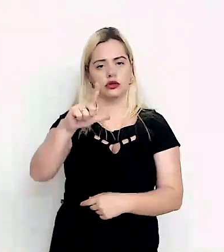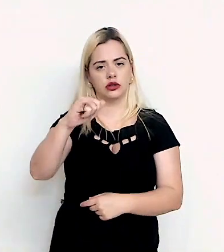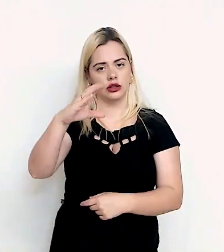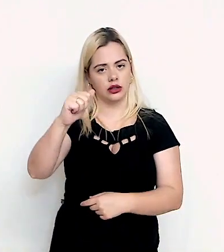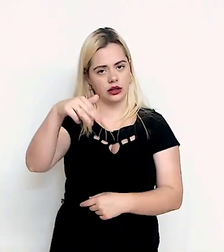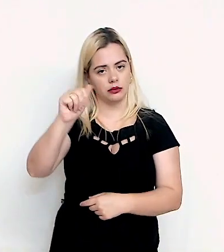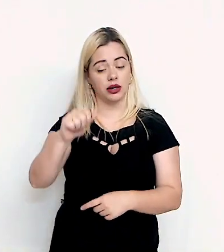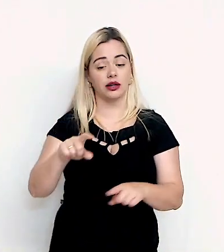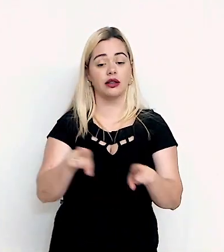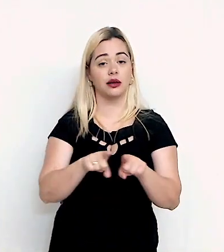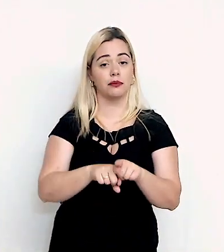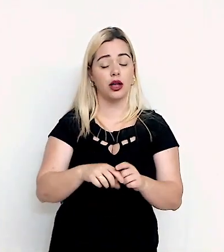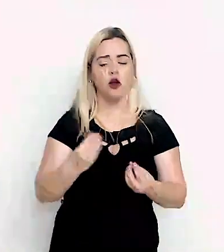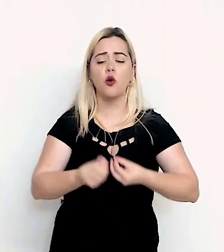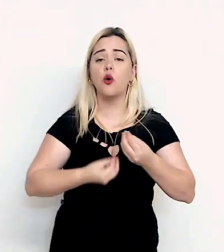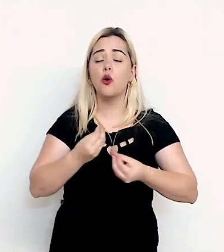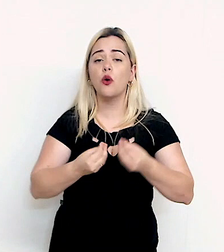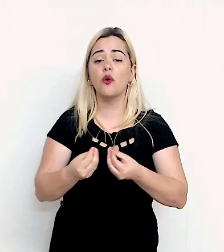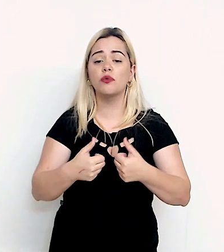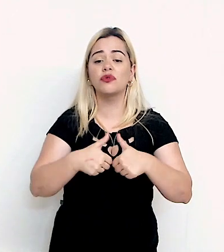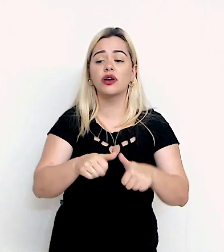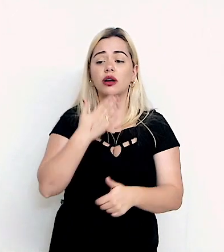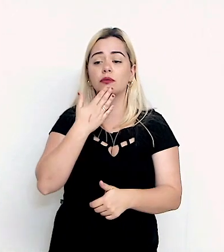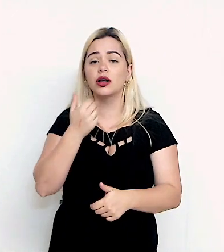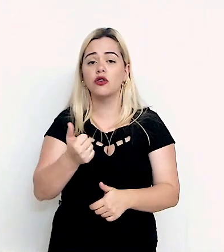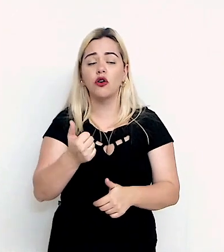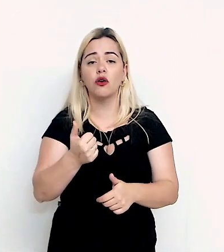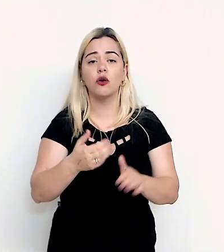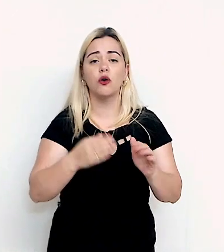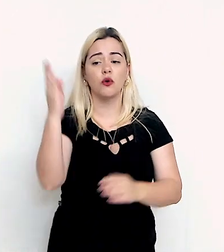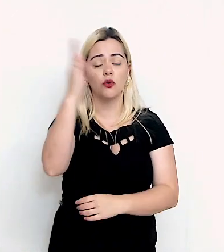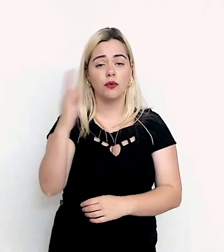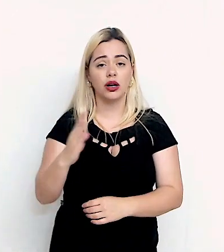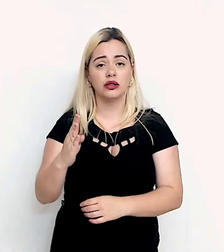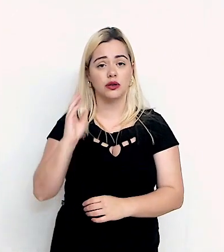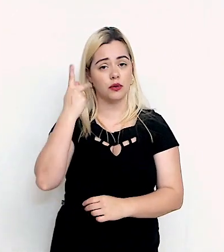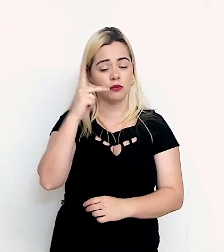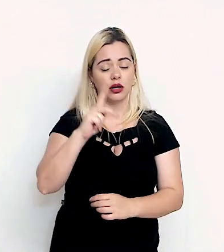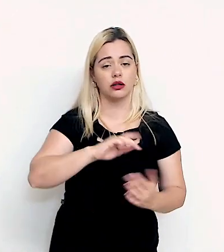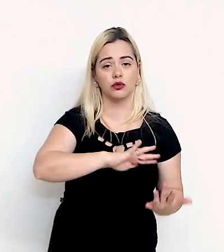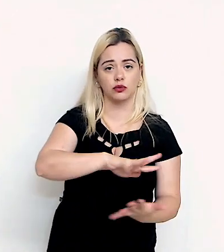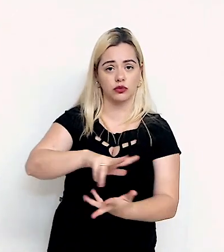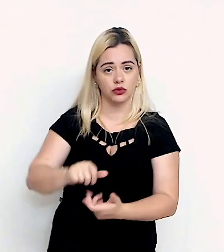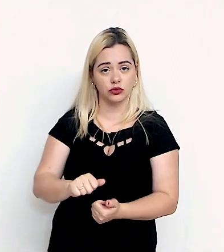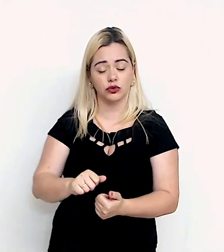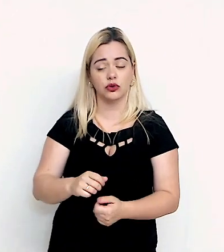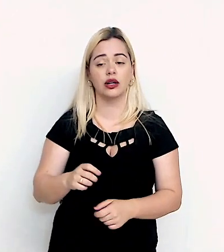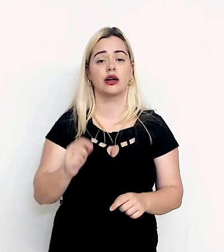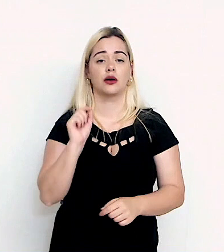melhorar a imagem do país para o mundo e demonstrar que a política ambiental Brasileira é uma das Mães